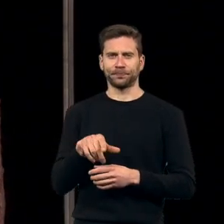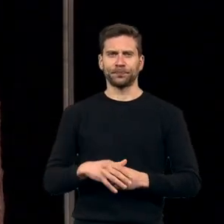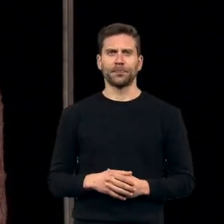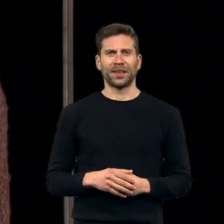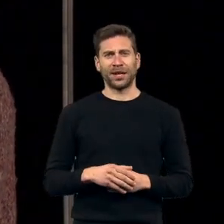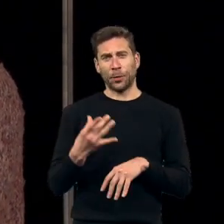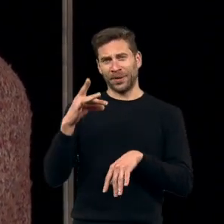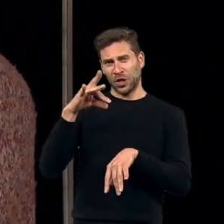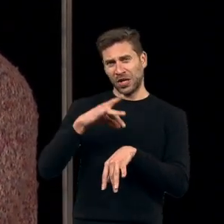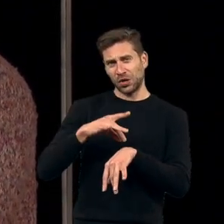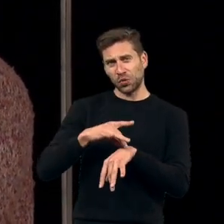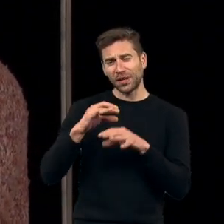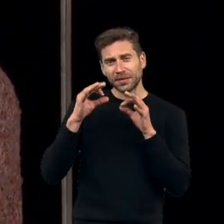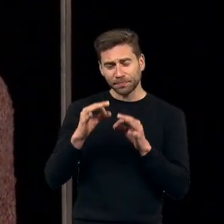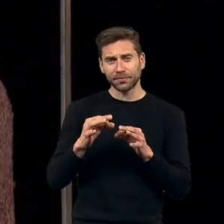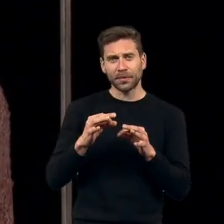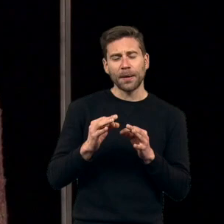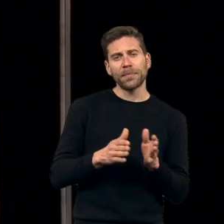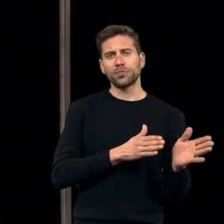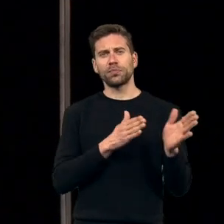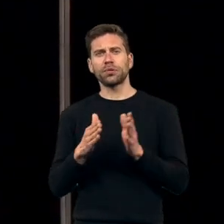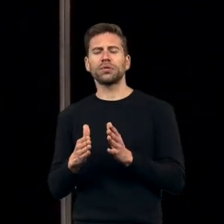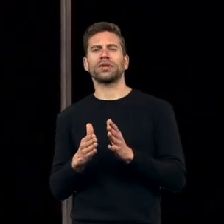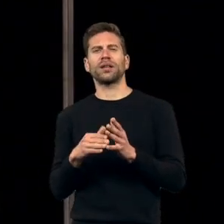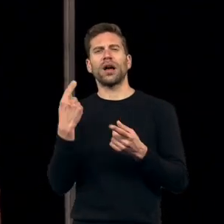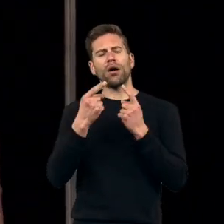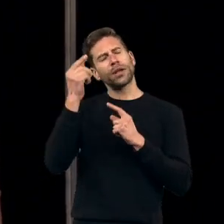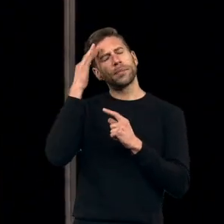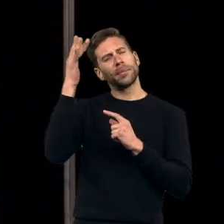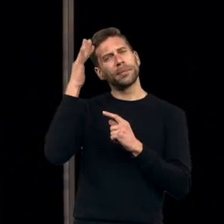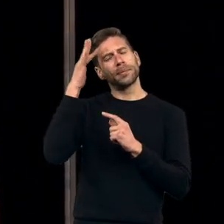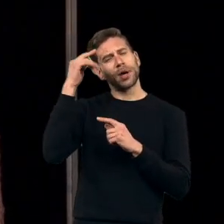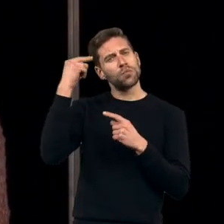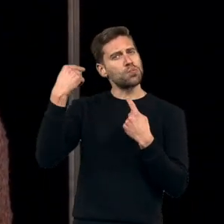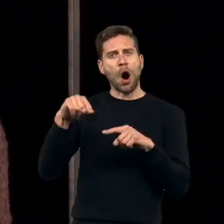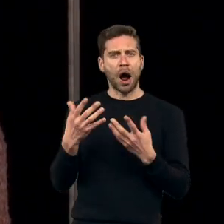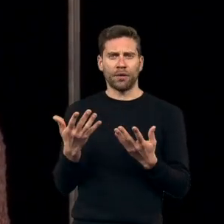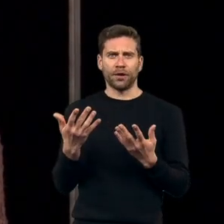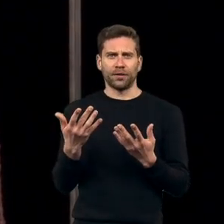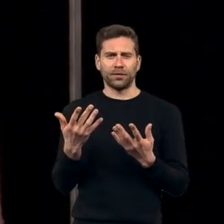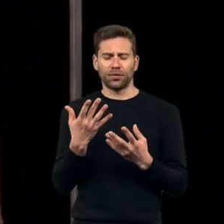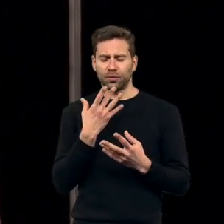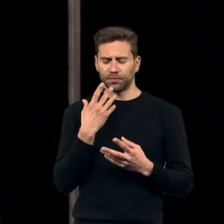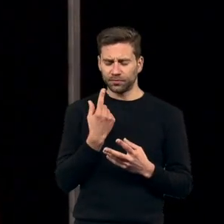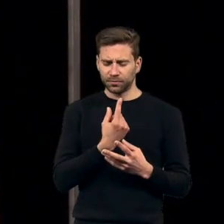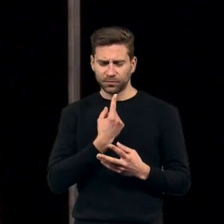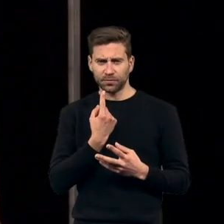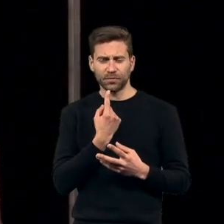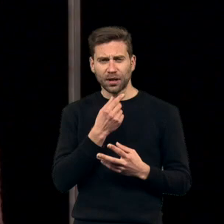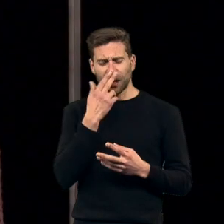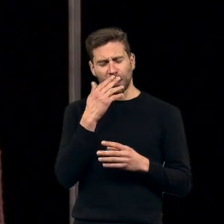é doentia, de certa maneira, mas ao mesmo tempo é também uma doença da imaginação, é uma espécie de, essa solidão, uma forma dele